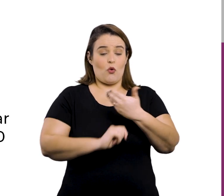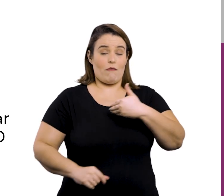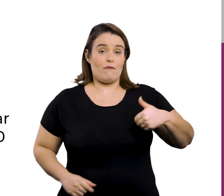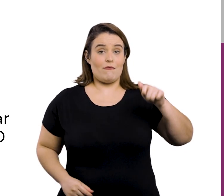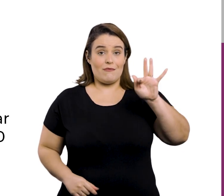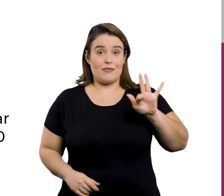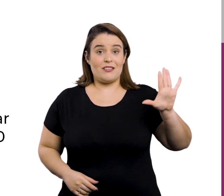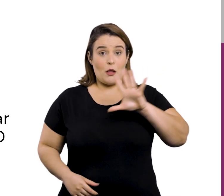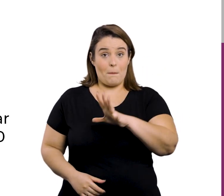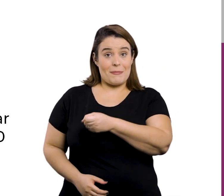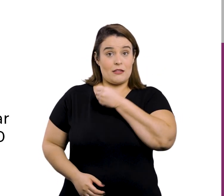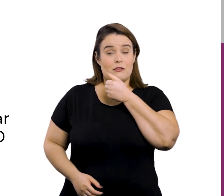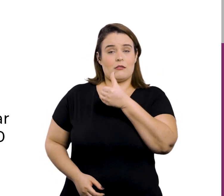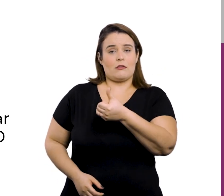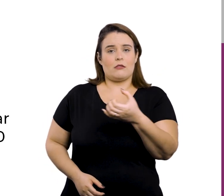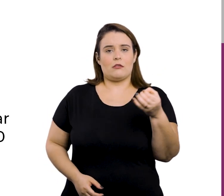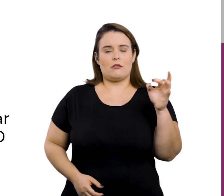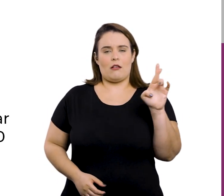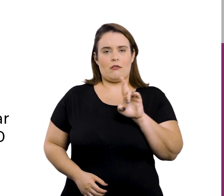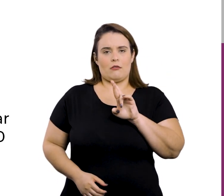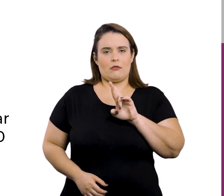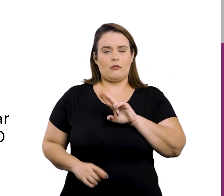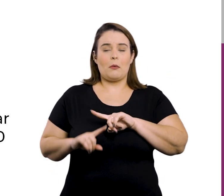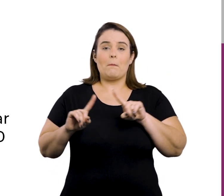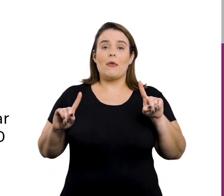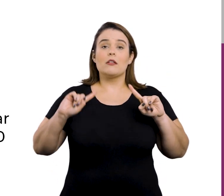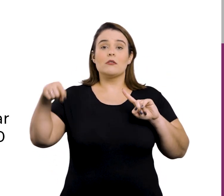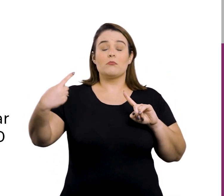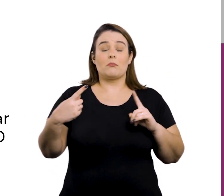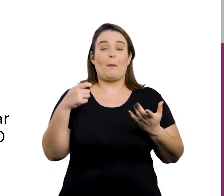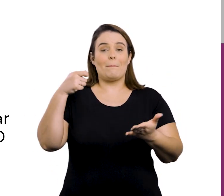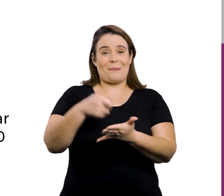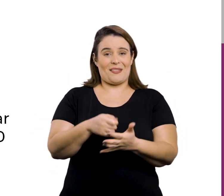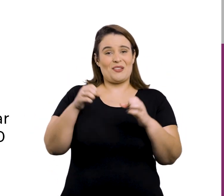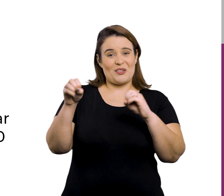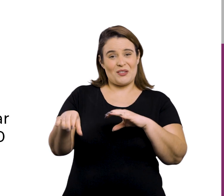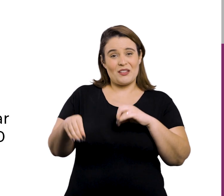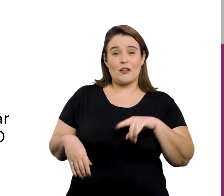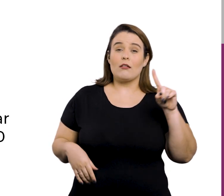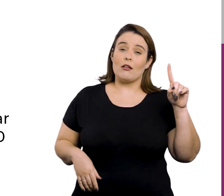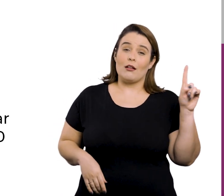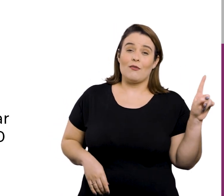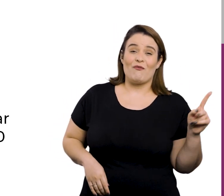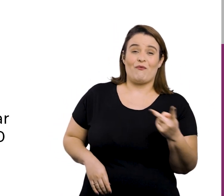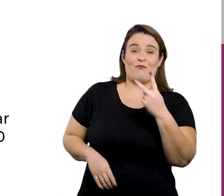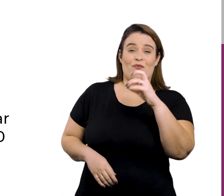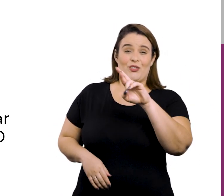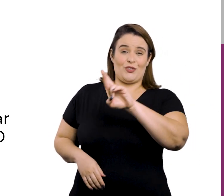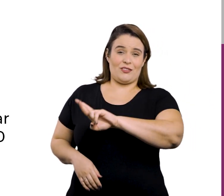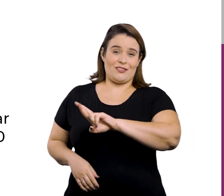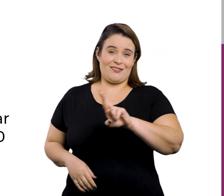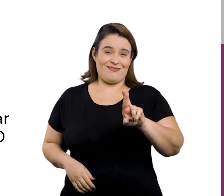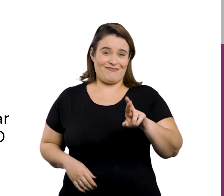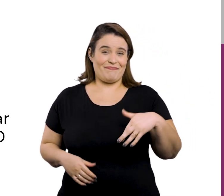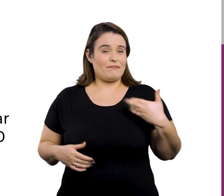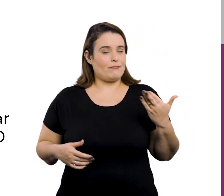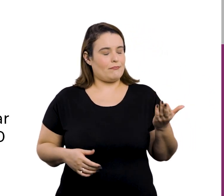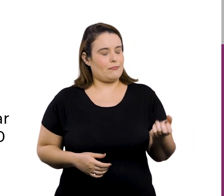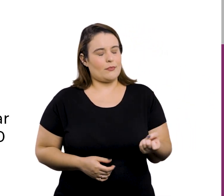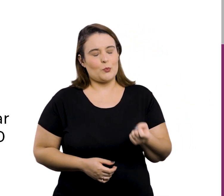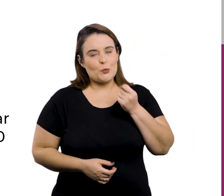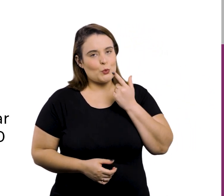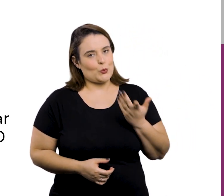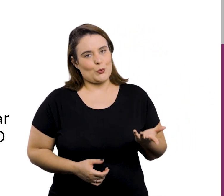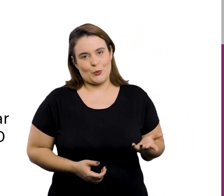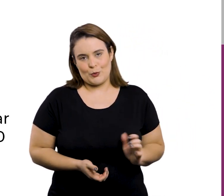que nós pagamos de tributos, o governo federal fica com quase R$ 60. Mas na hora de financiar a educação, ele entra